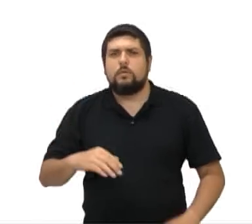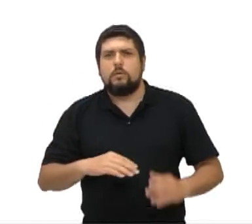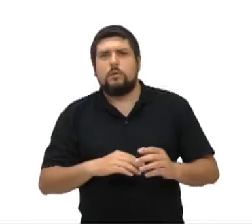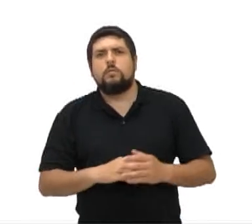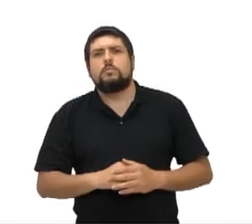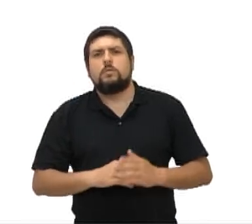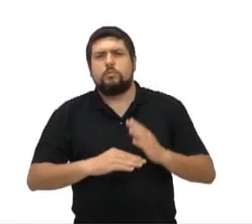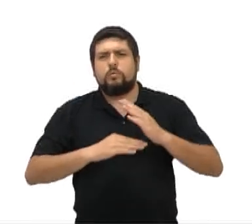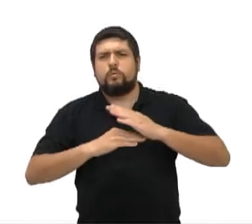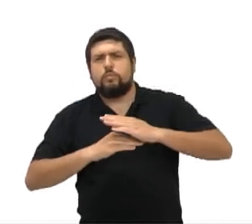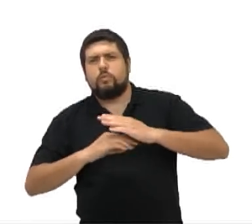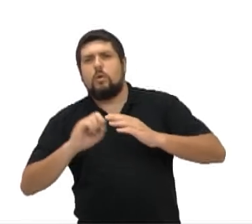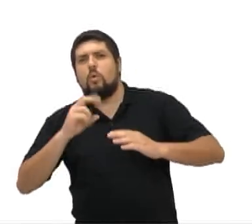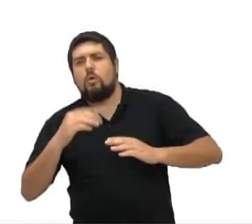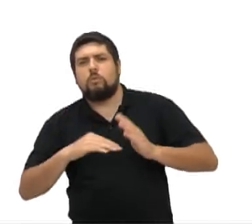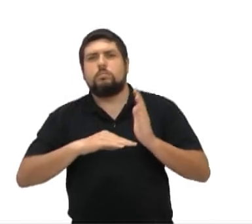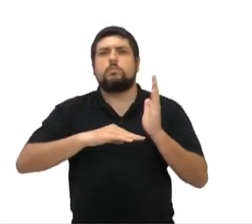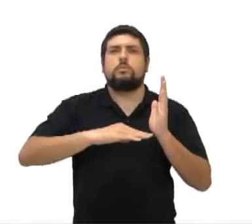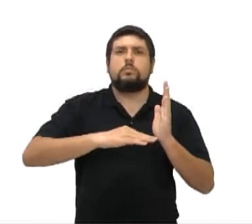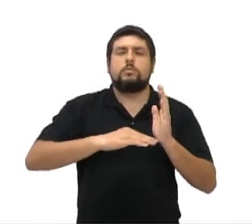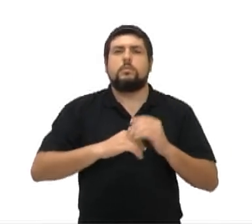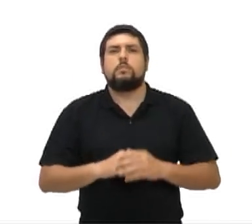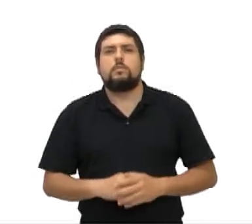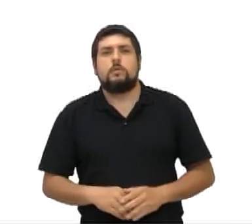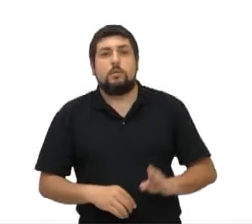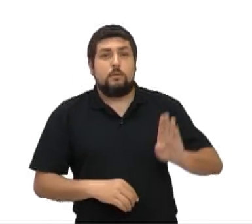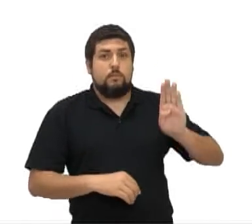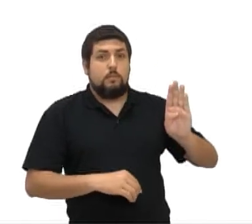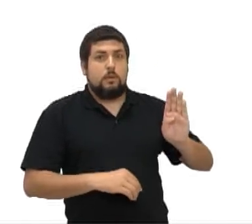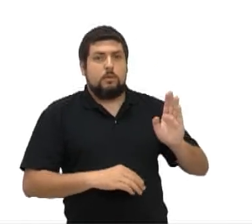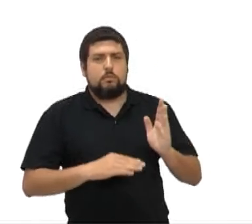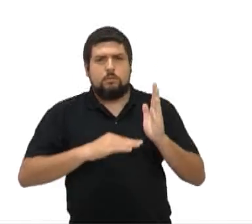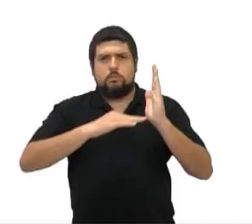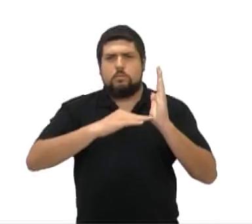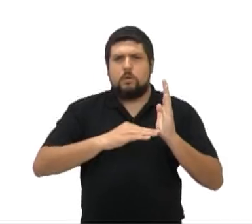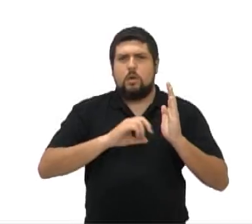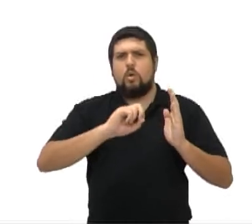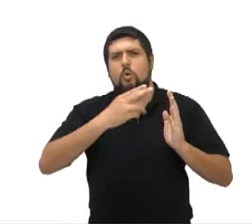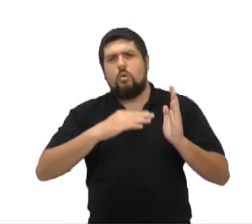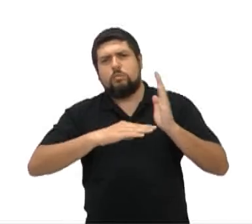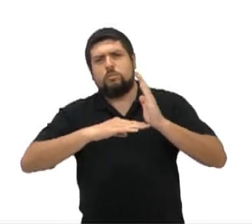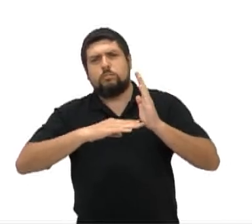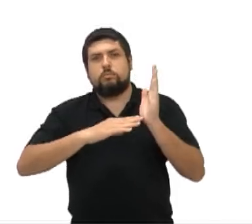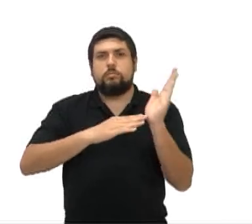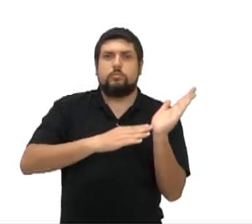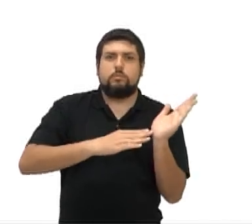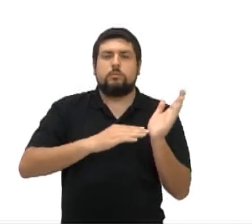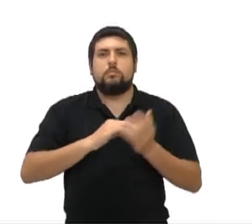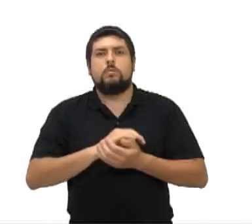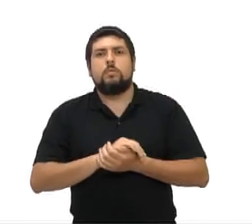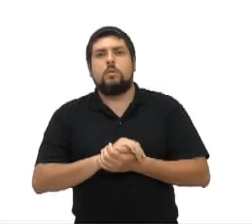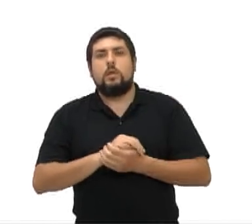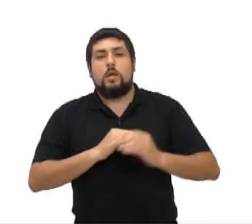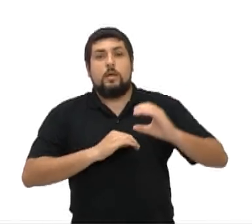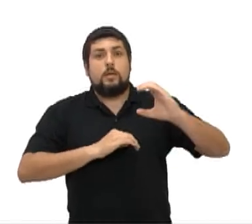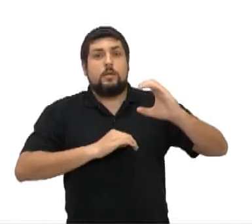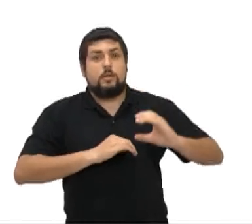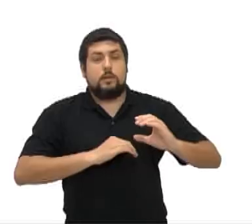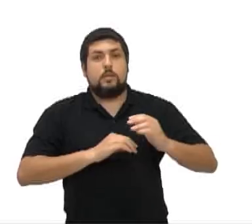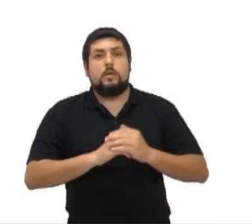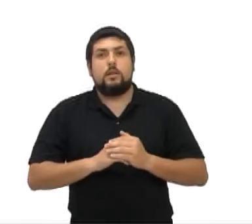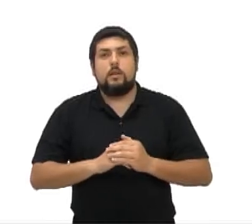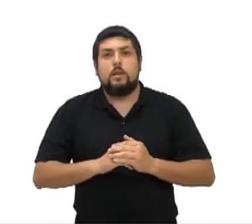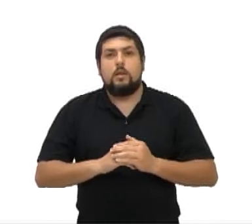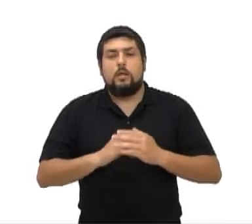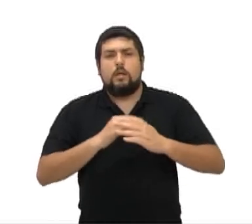ou um ângulo reto? Letra B, um ângulo reto ou um ângulo obtuso? E letra C, um ângulo agudo